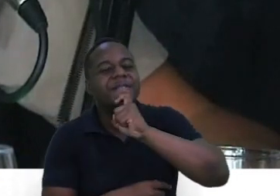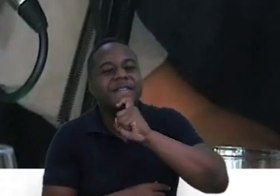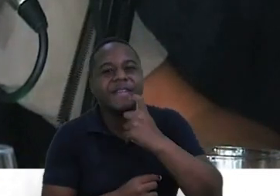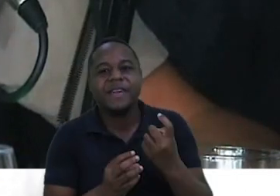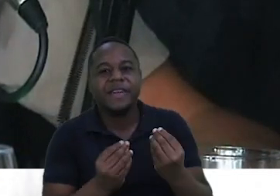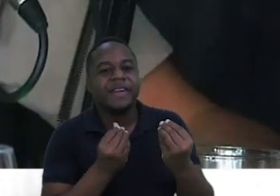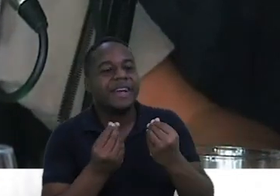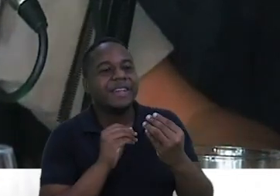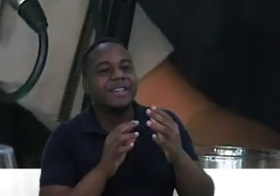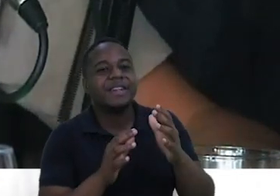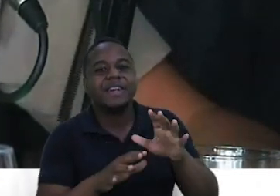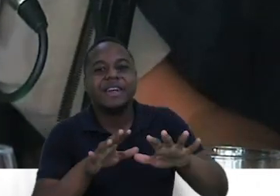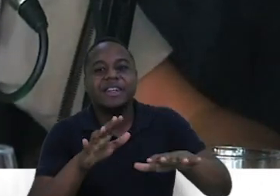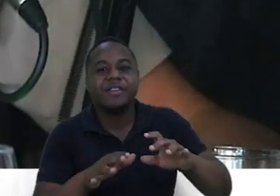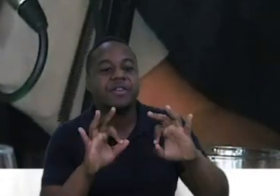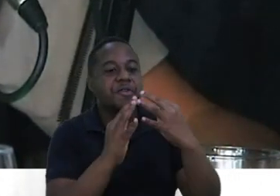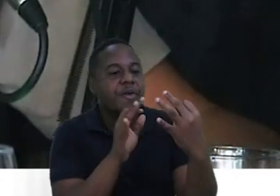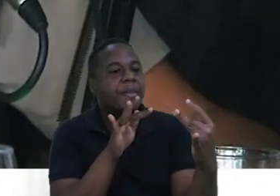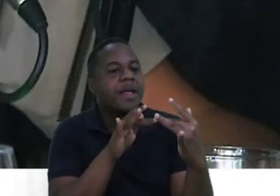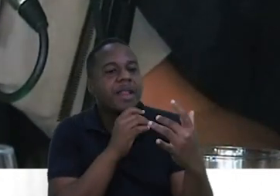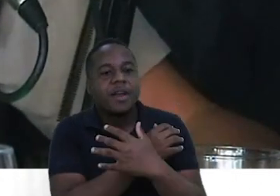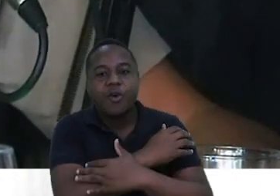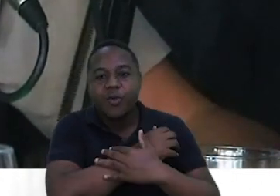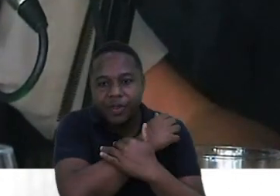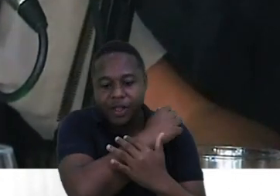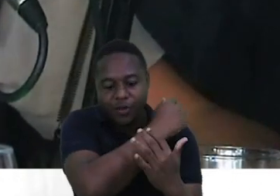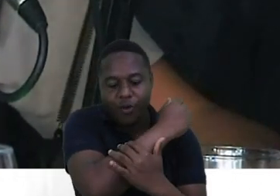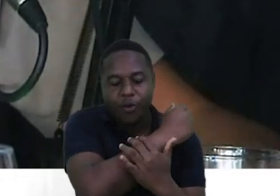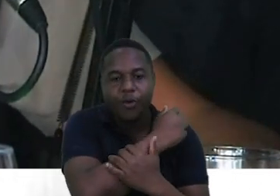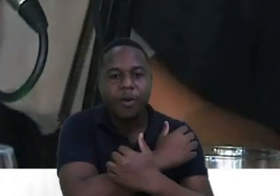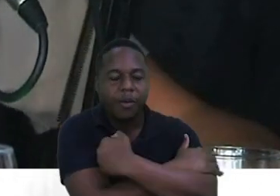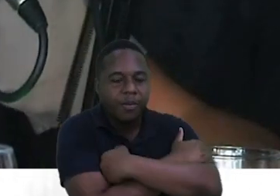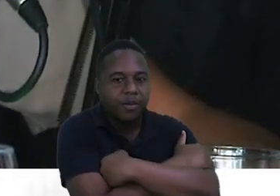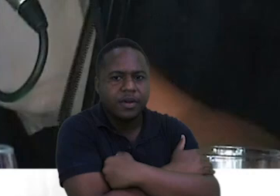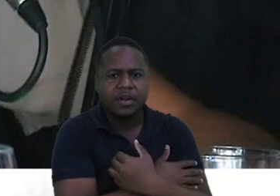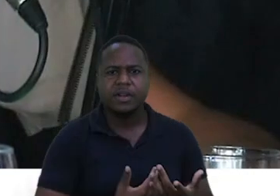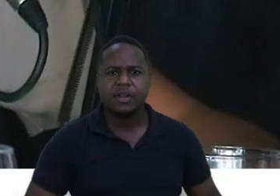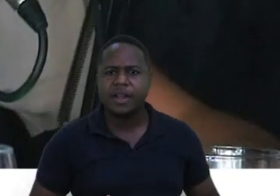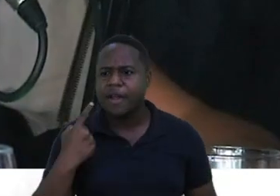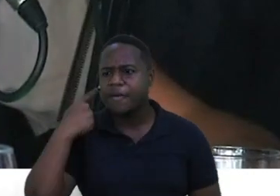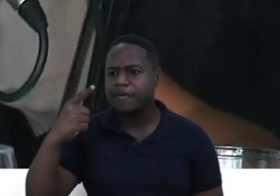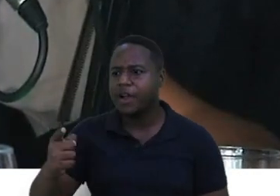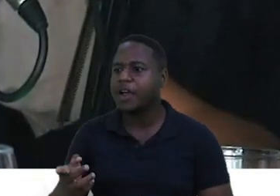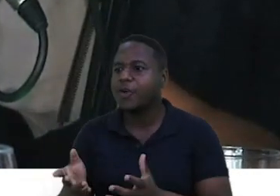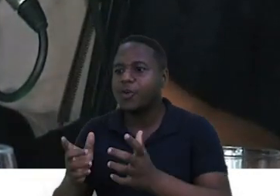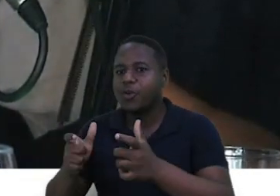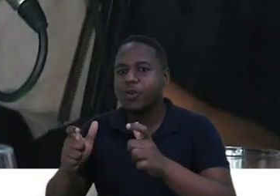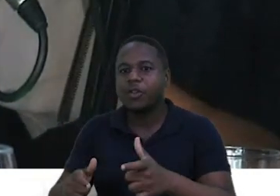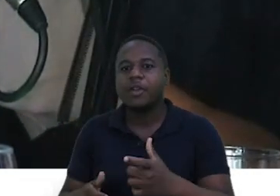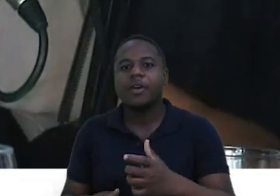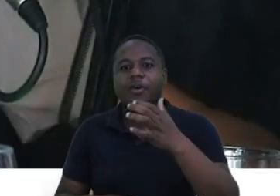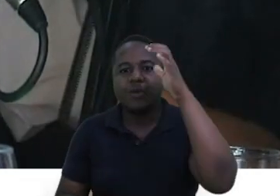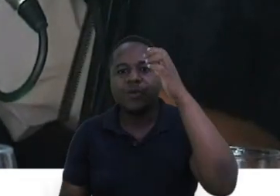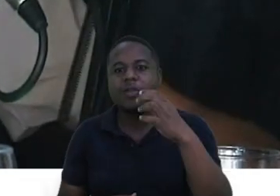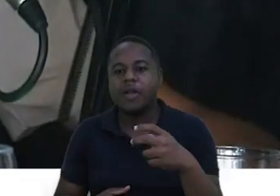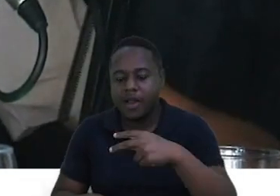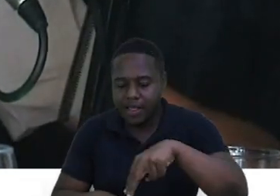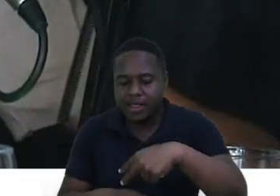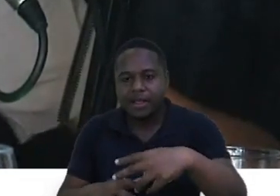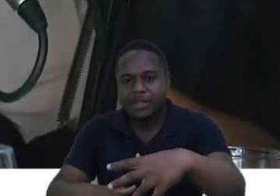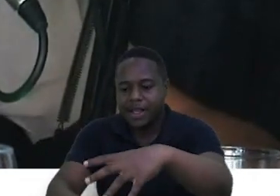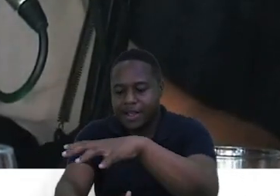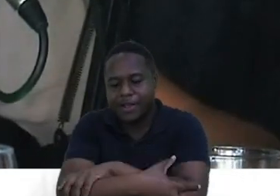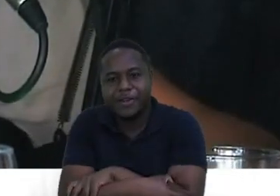contato com seus familiares, com as pessoas, e descobre uma cultura que dança abraçado,